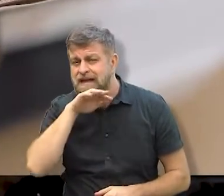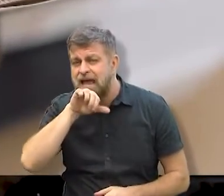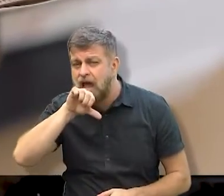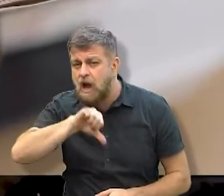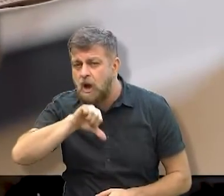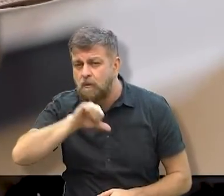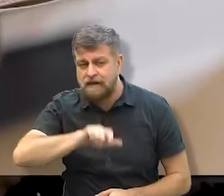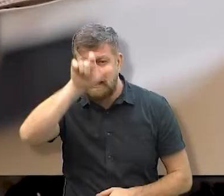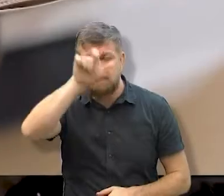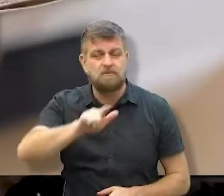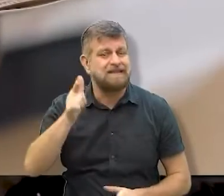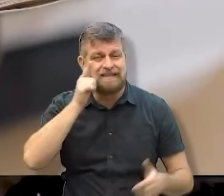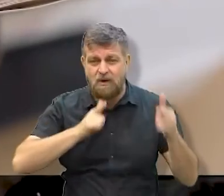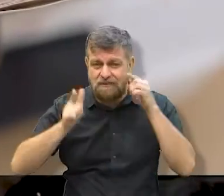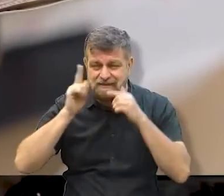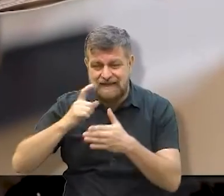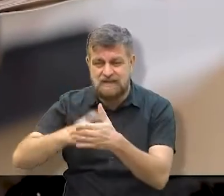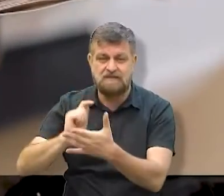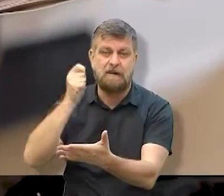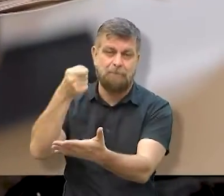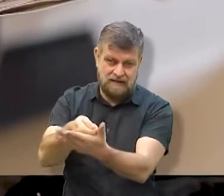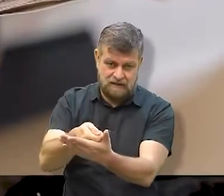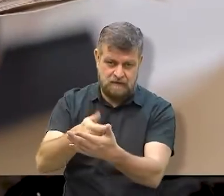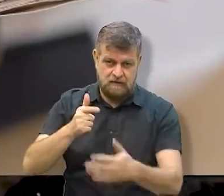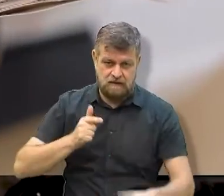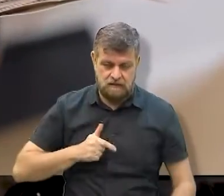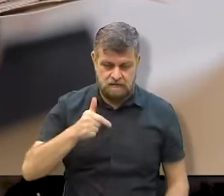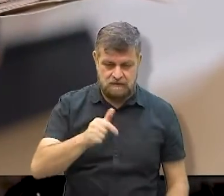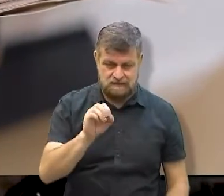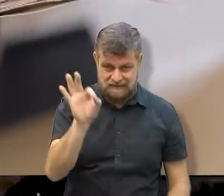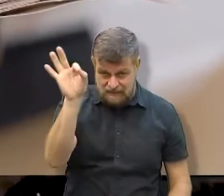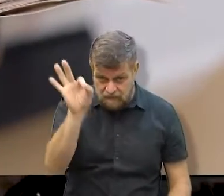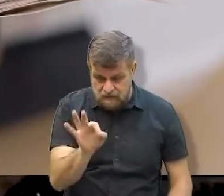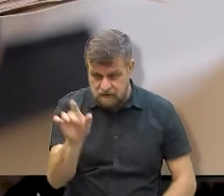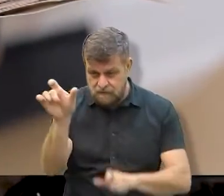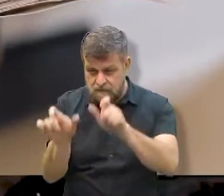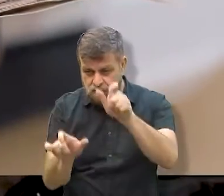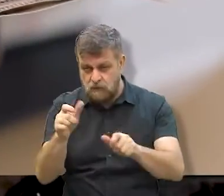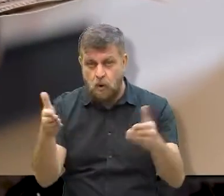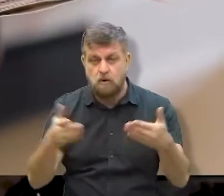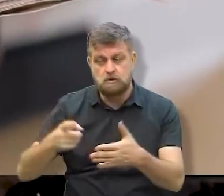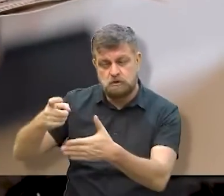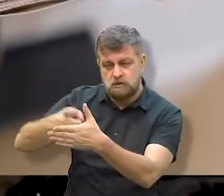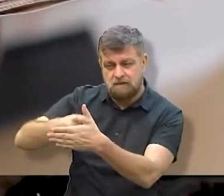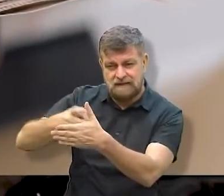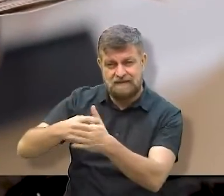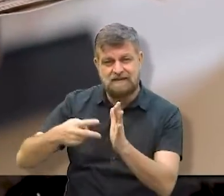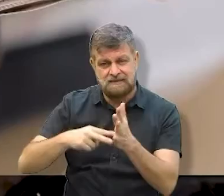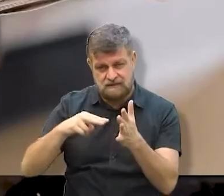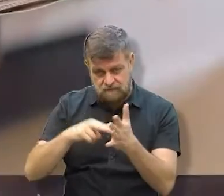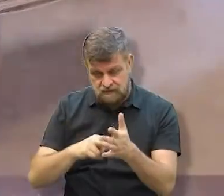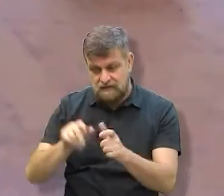é ruim é a inadimplência. Então, se a gente tem uma média de 70% das pessoas que hoje estão